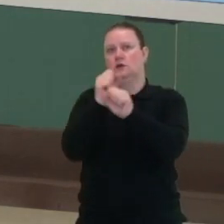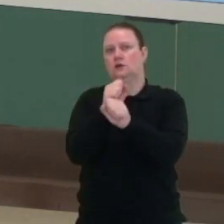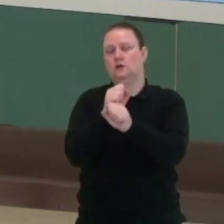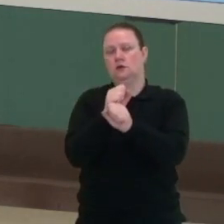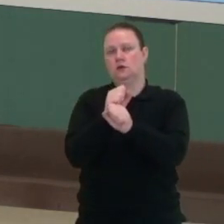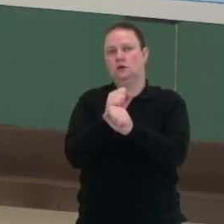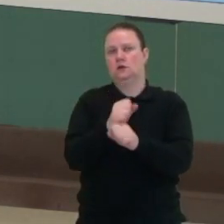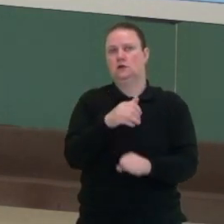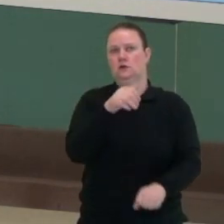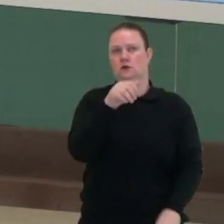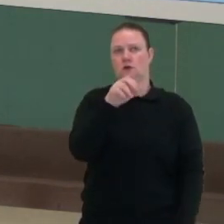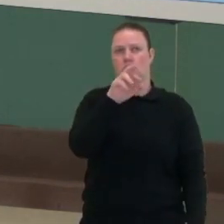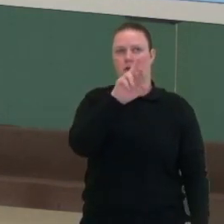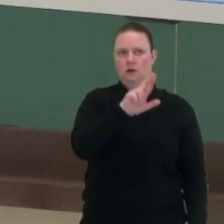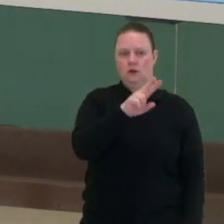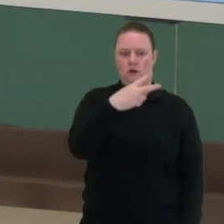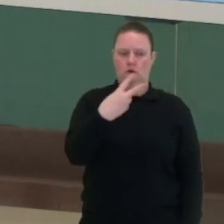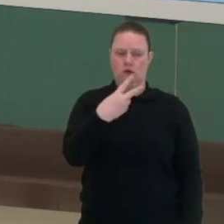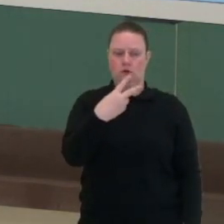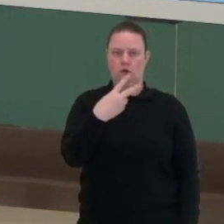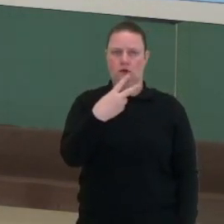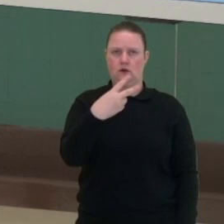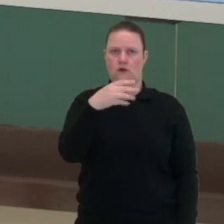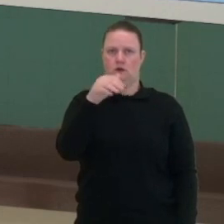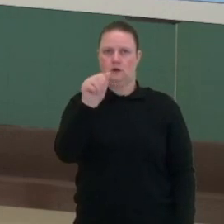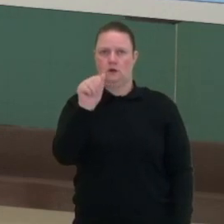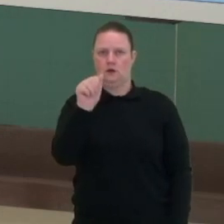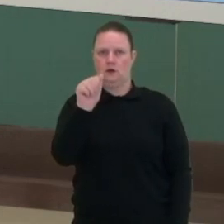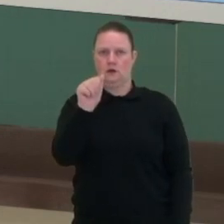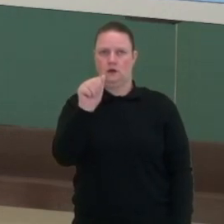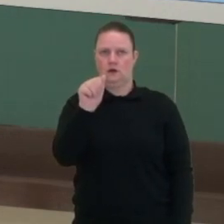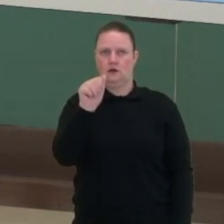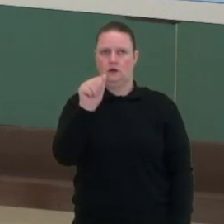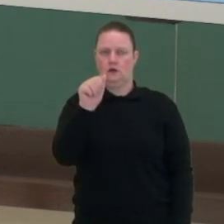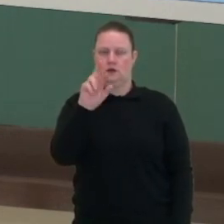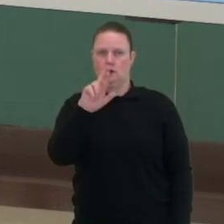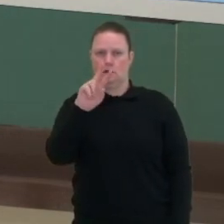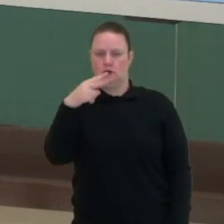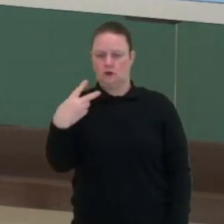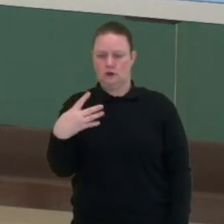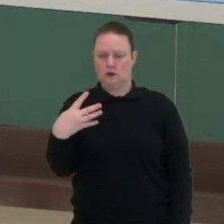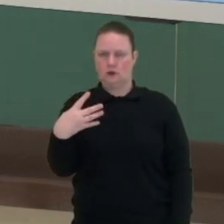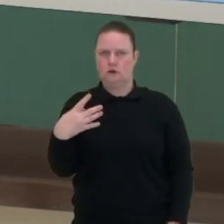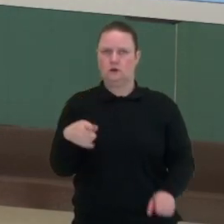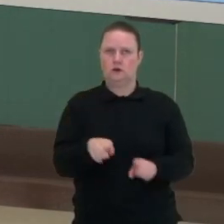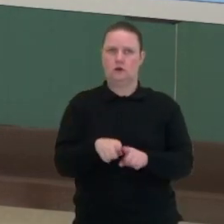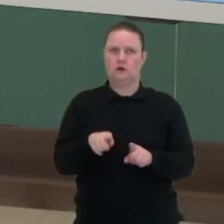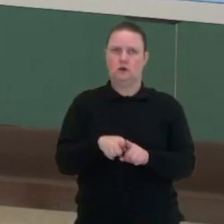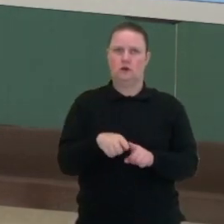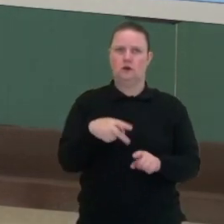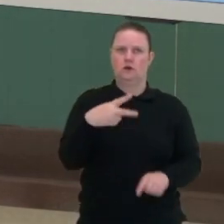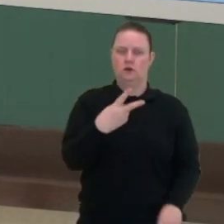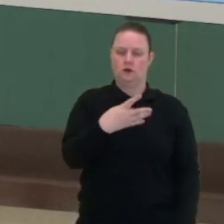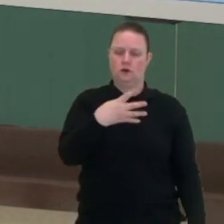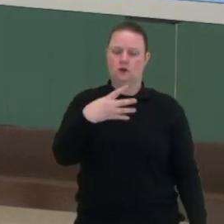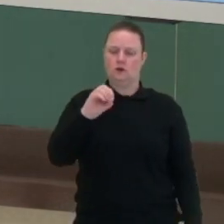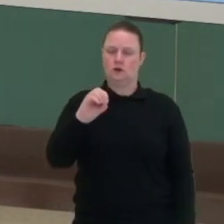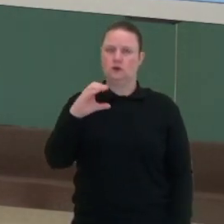o R2 mais o R4 vai me dar 240 centímetros quadrados,